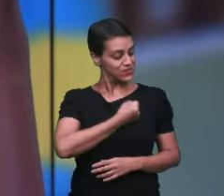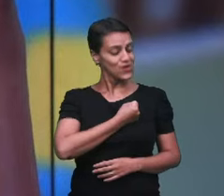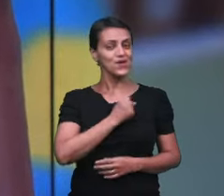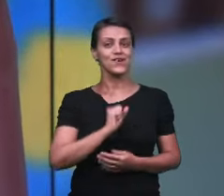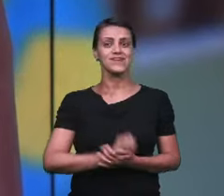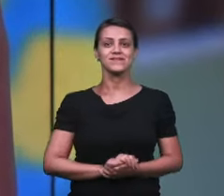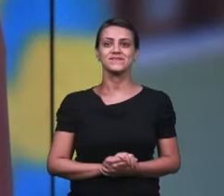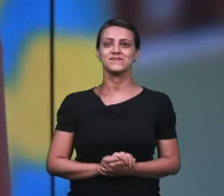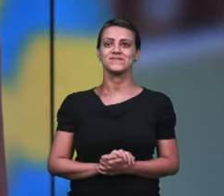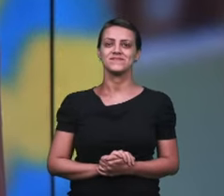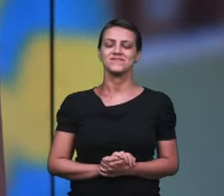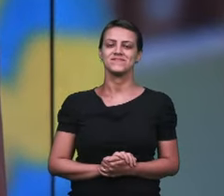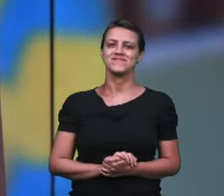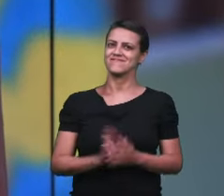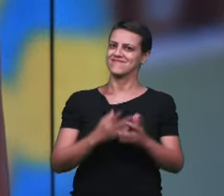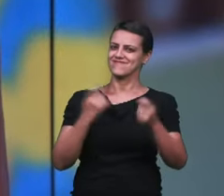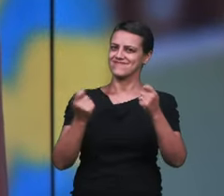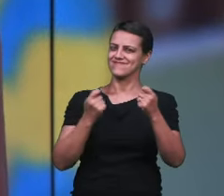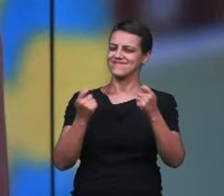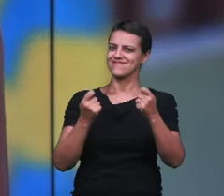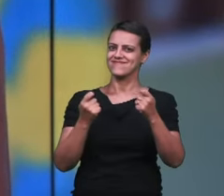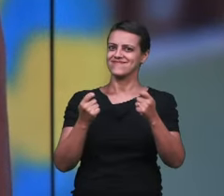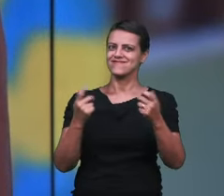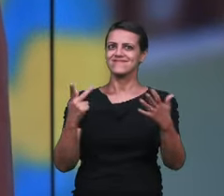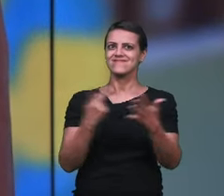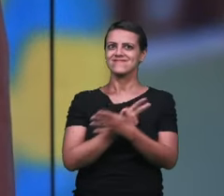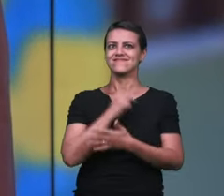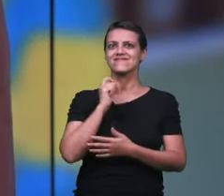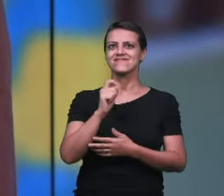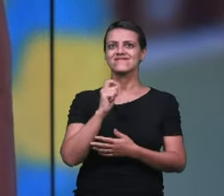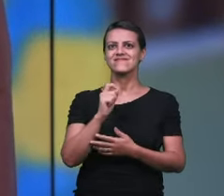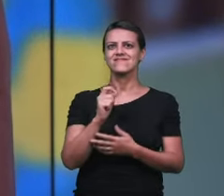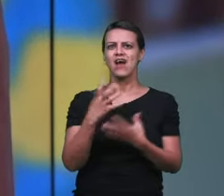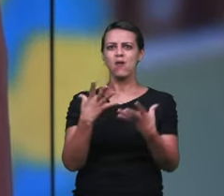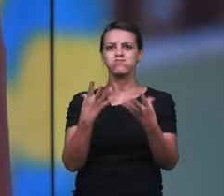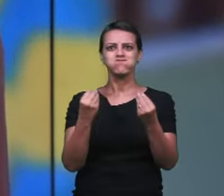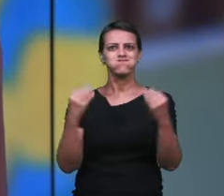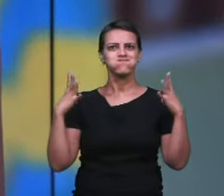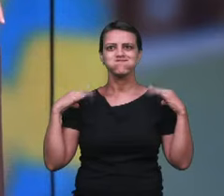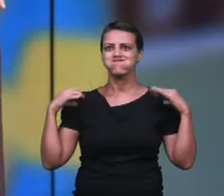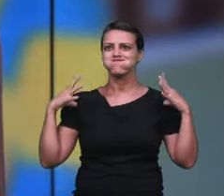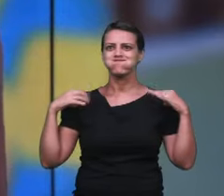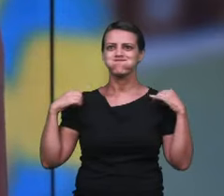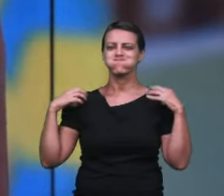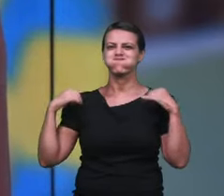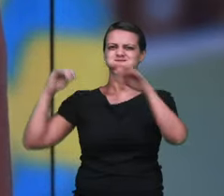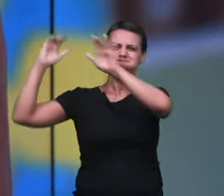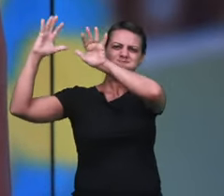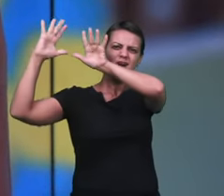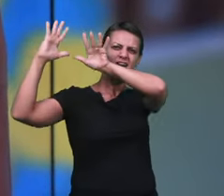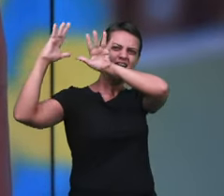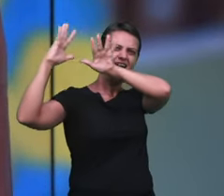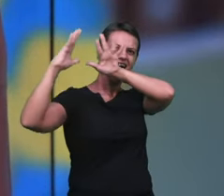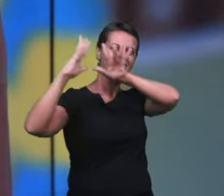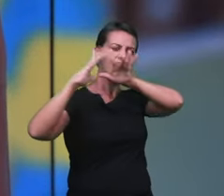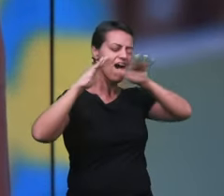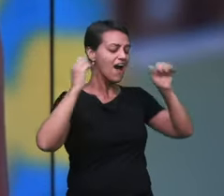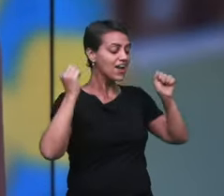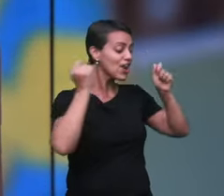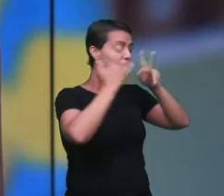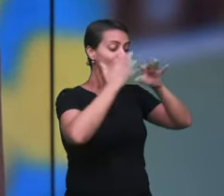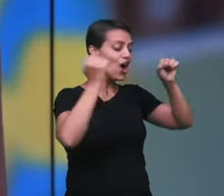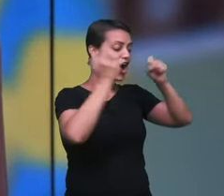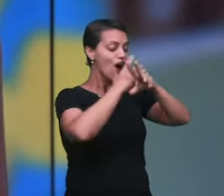Aleluia! Então apareceu uma multidão, muitos anjos que cantavam: Glória a Deus nas